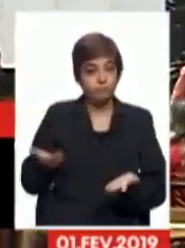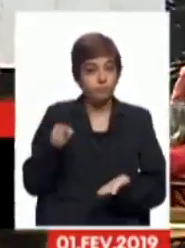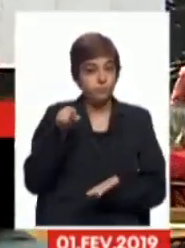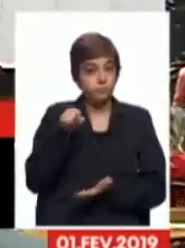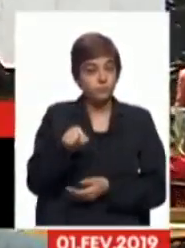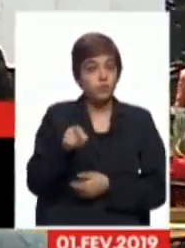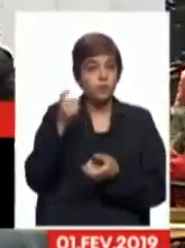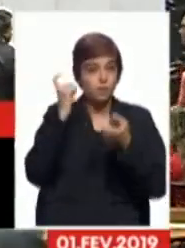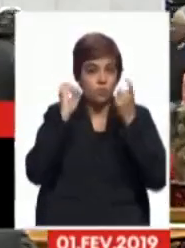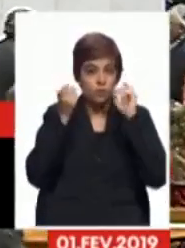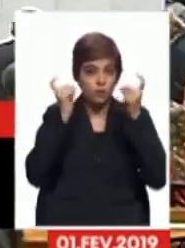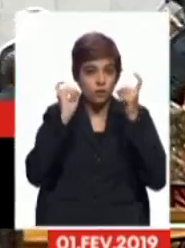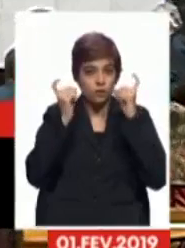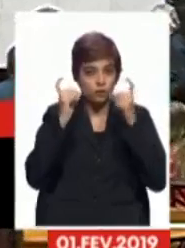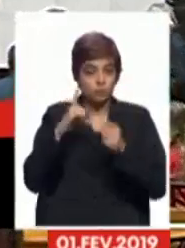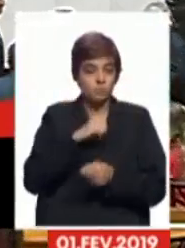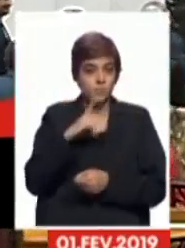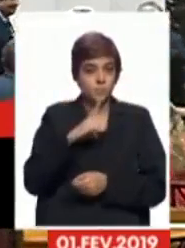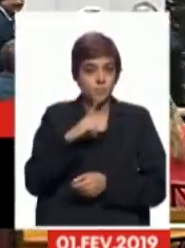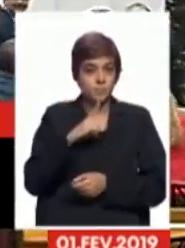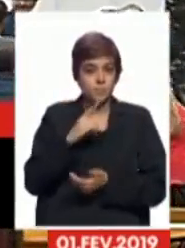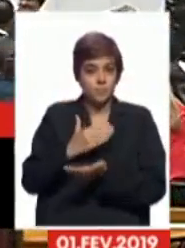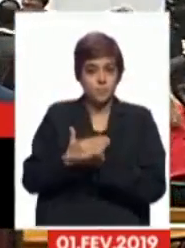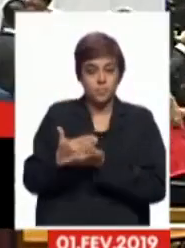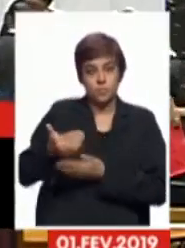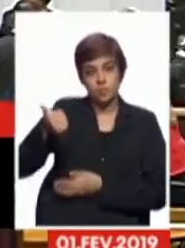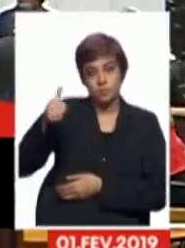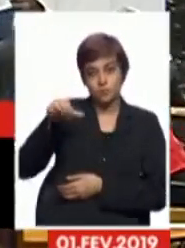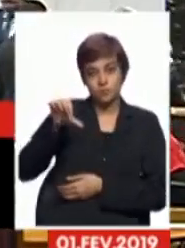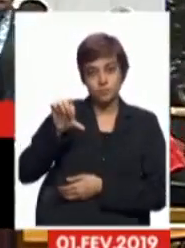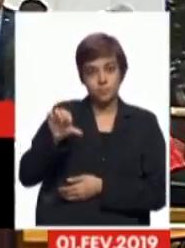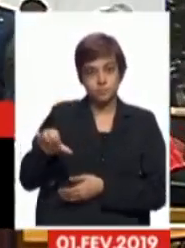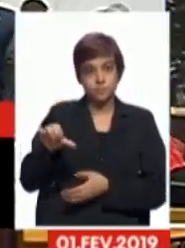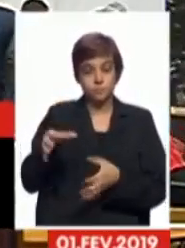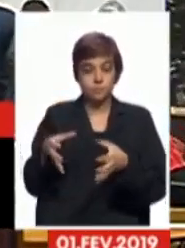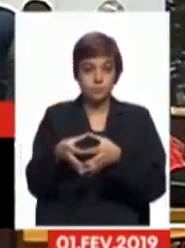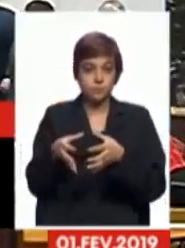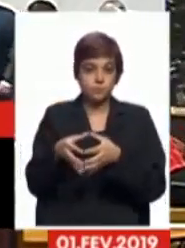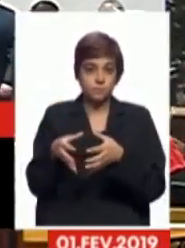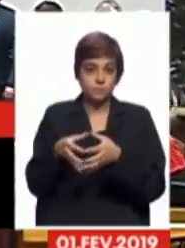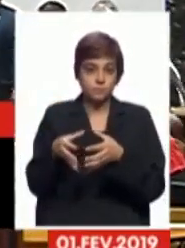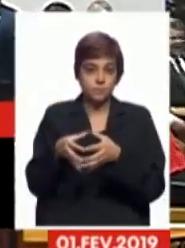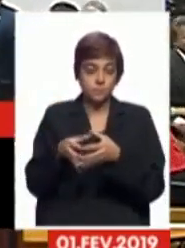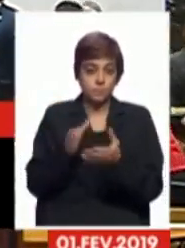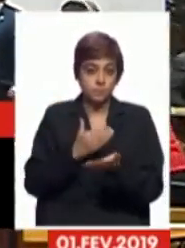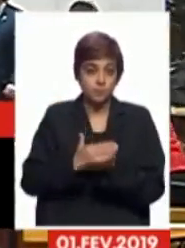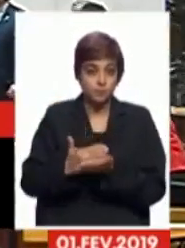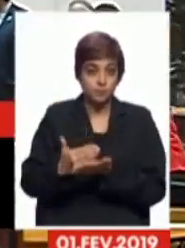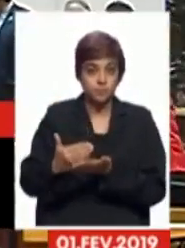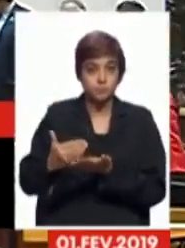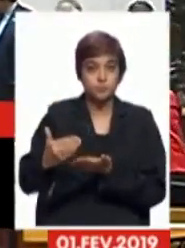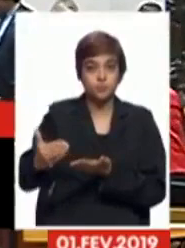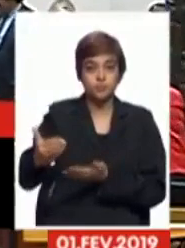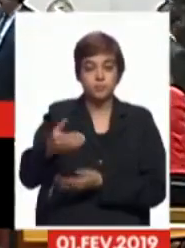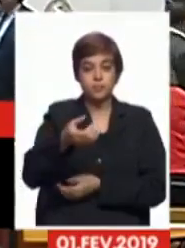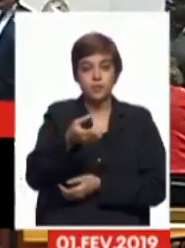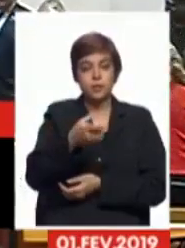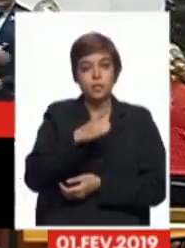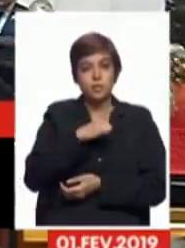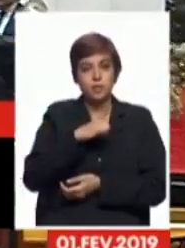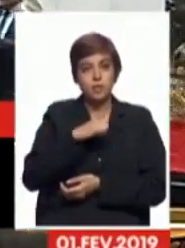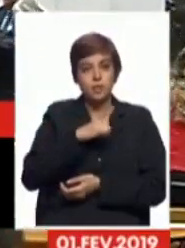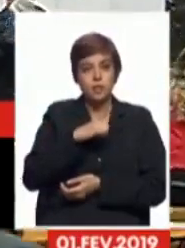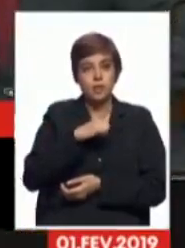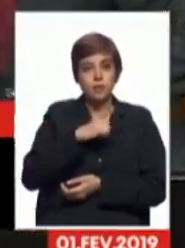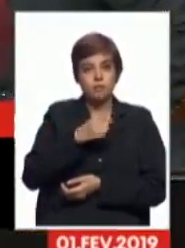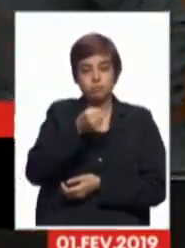início à 19ª legislatura, uma reunião que começou às 14h da tarde, a nossa transmissão começou um pouco antes,